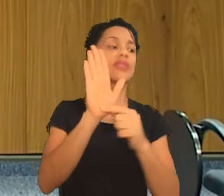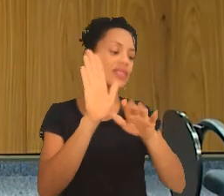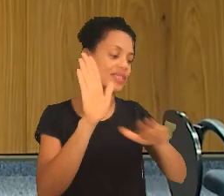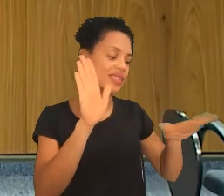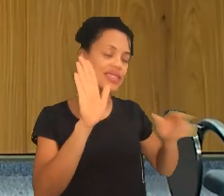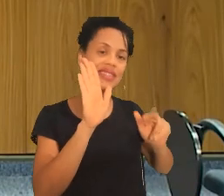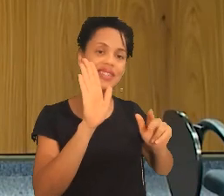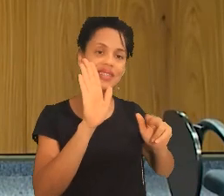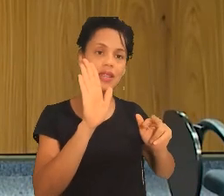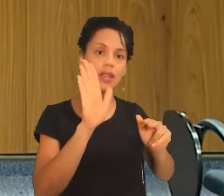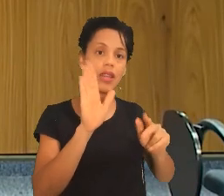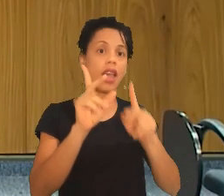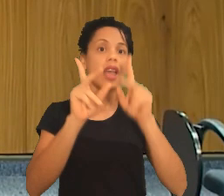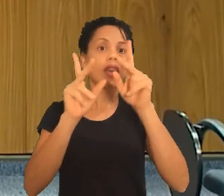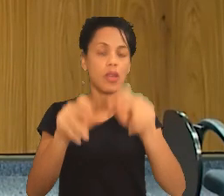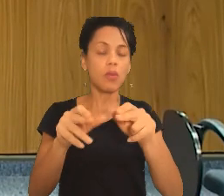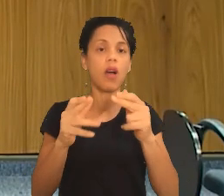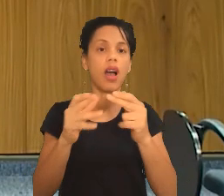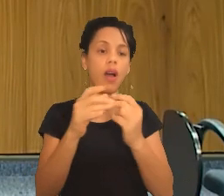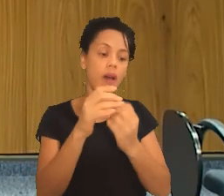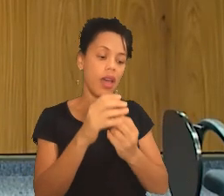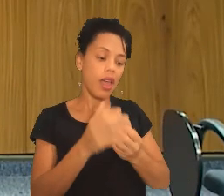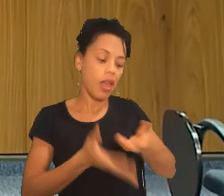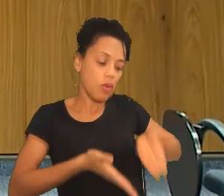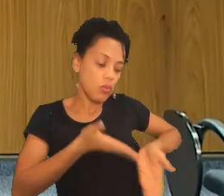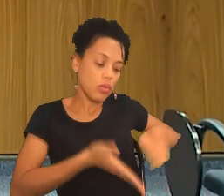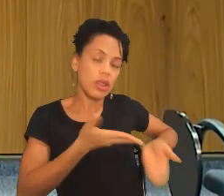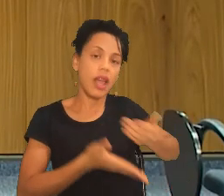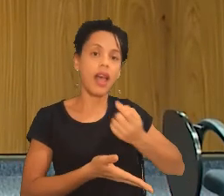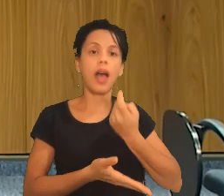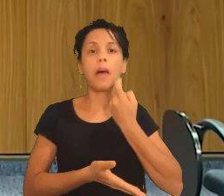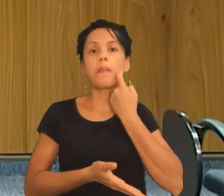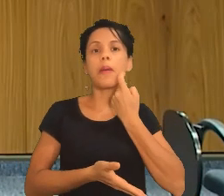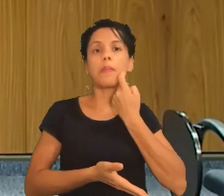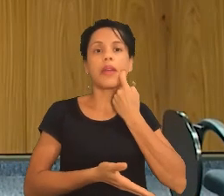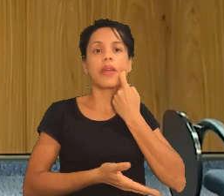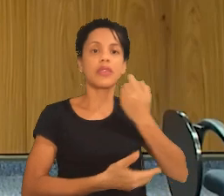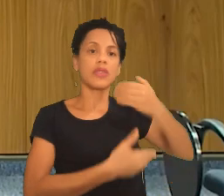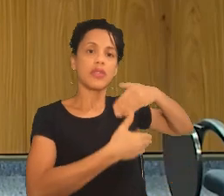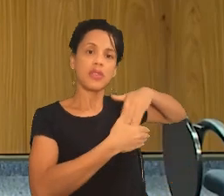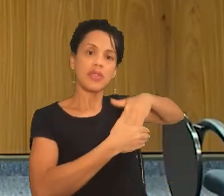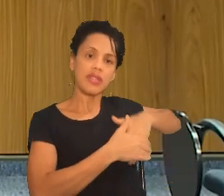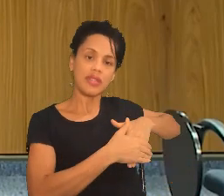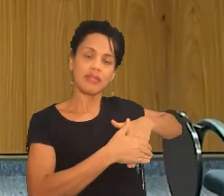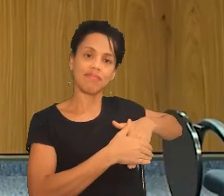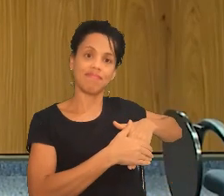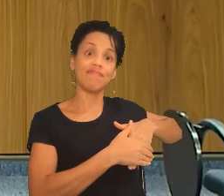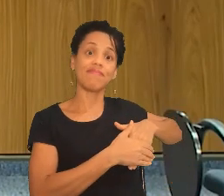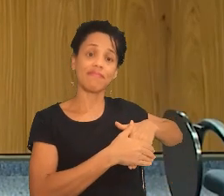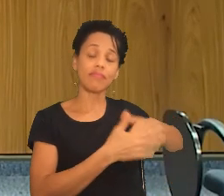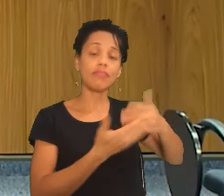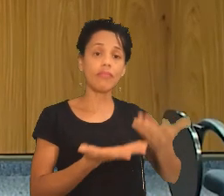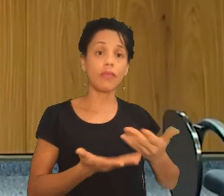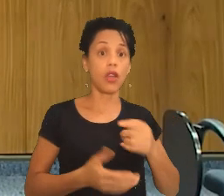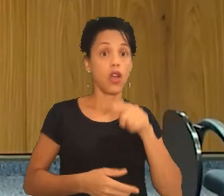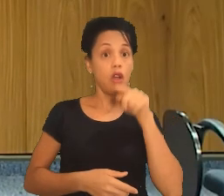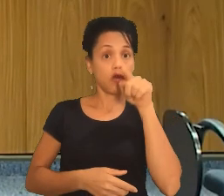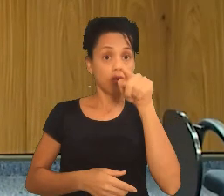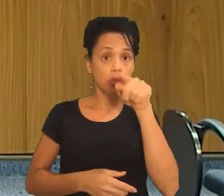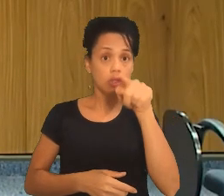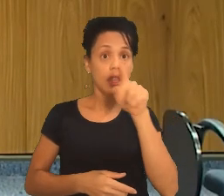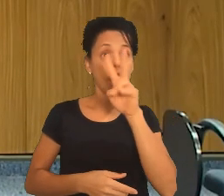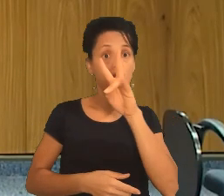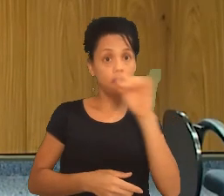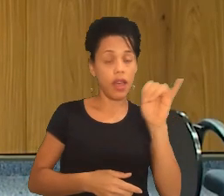criar peixe no bolso. Então, ela dizia, olha, meu filho, você vai ser esse poeta, você vai ser poeta e vai passar a vida